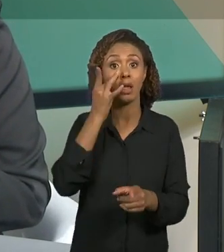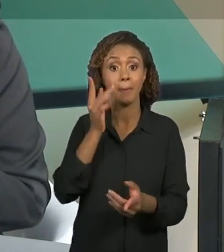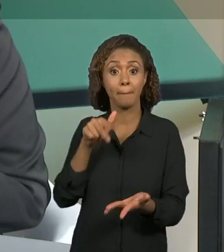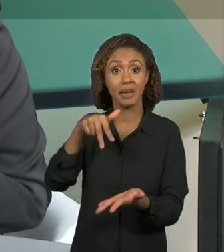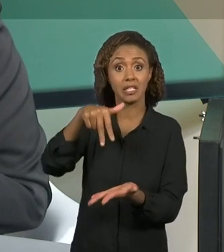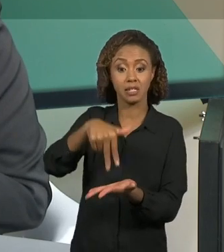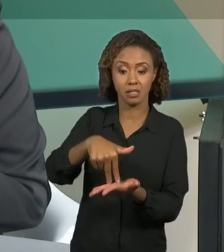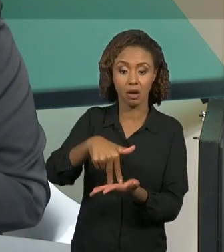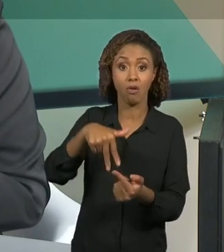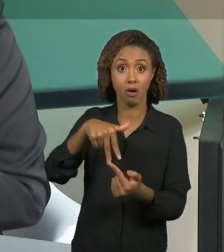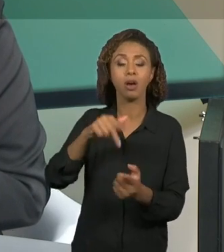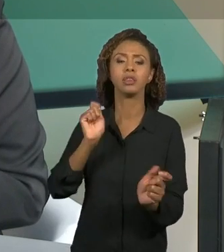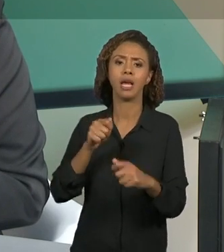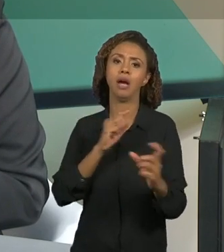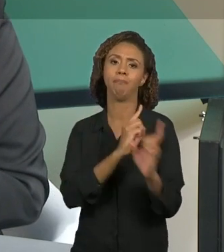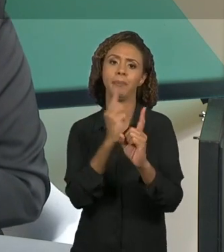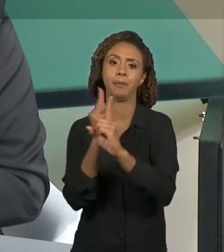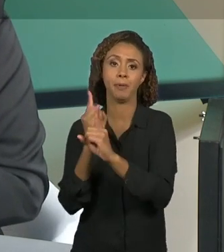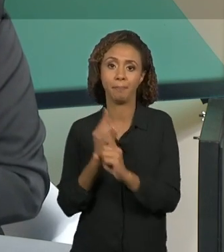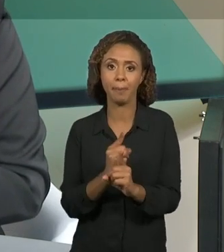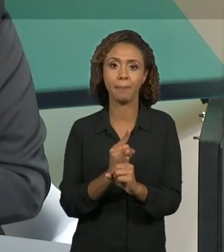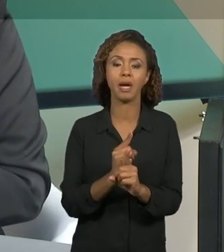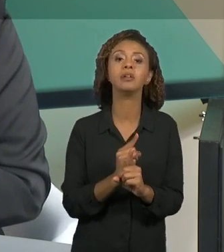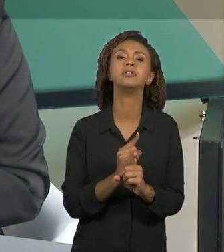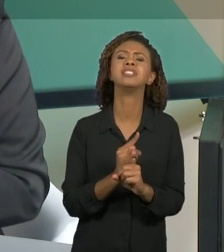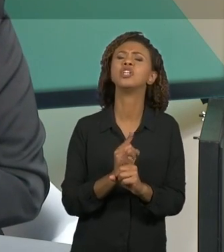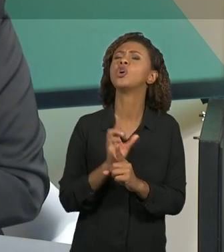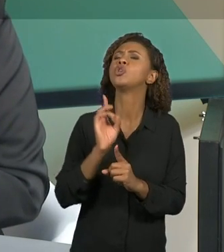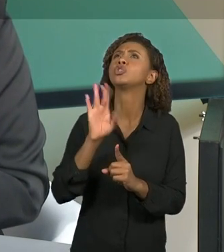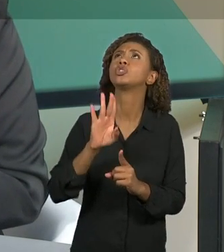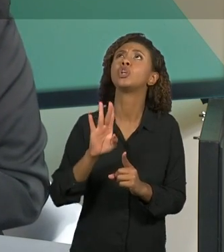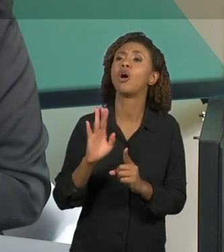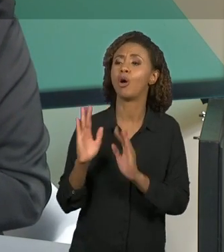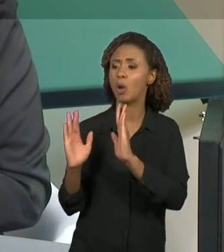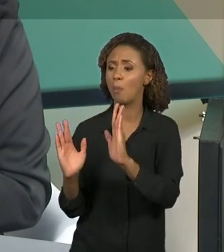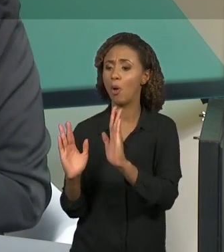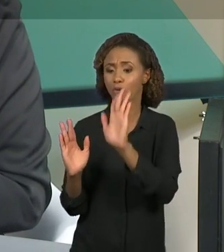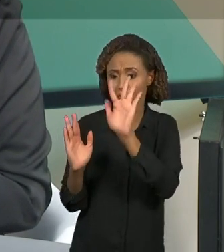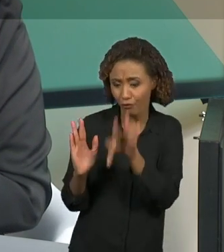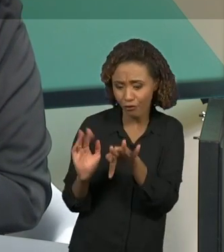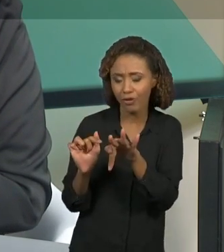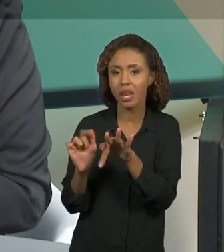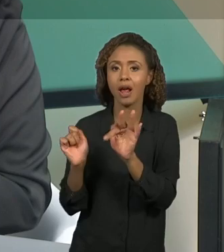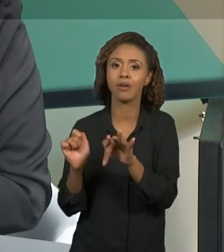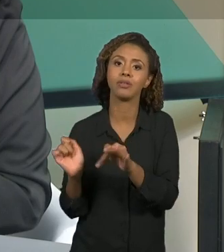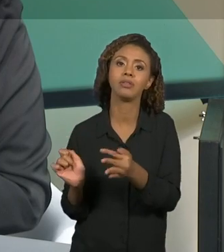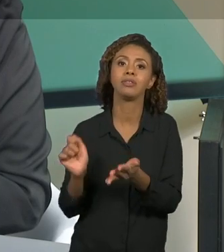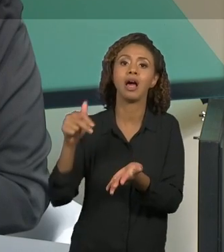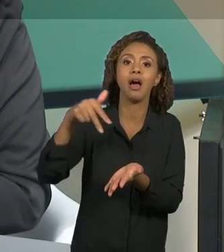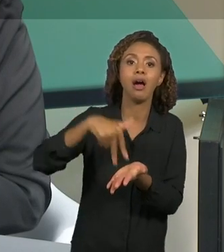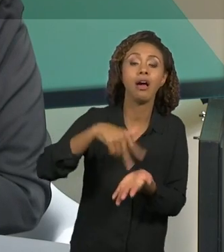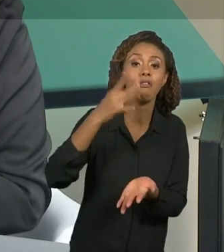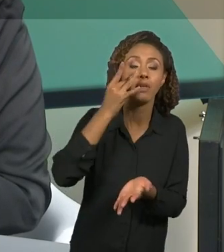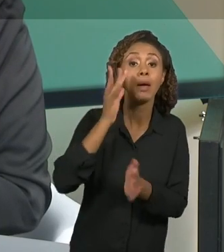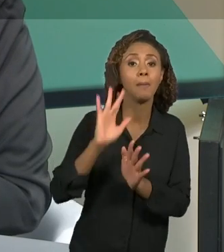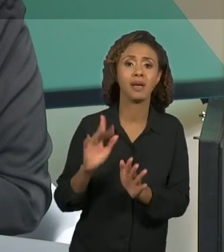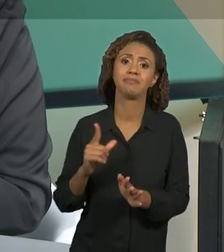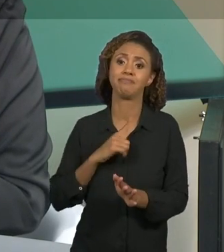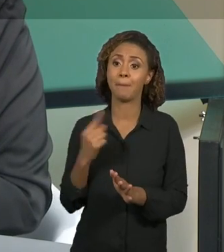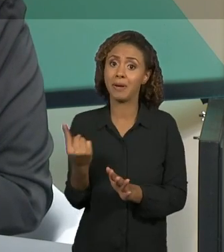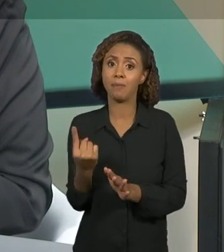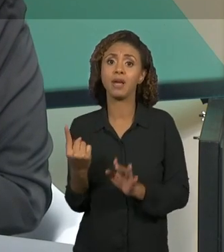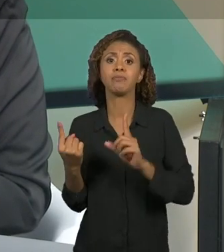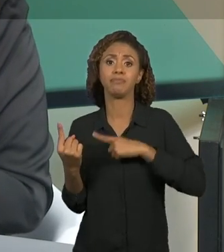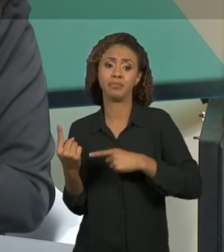apesar do encontro presencial neste primeiro momento acontecer só no final do módulo ele vai ser o primeiro de muitos outros